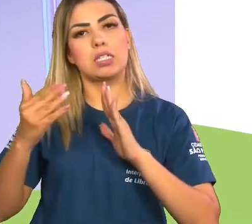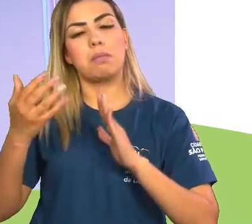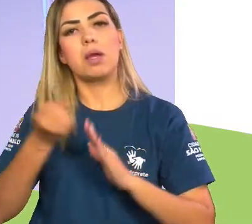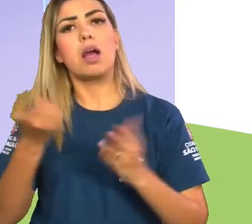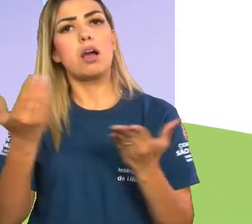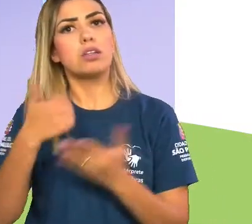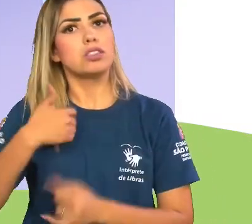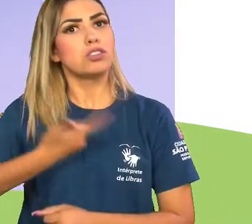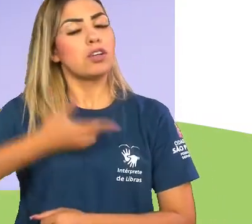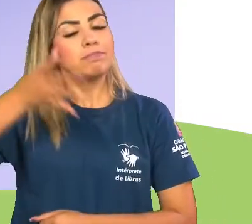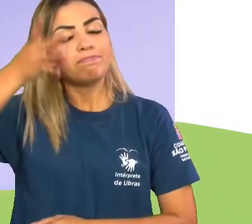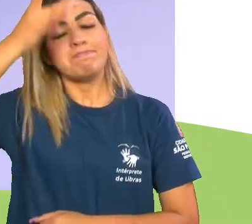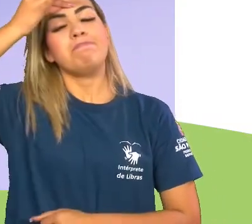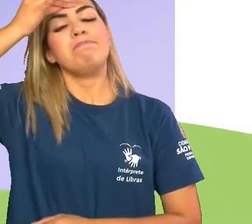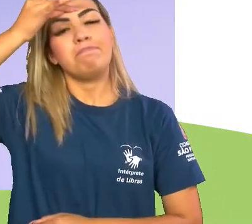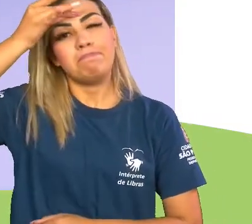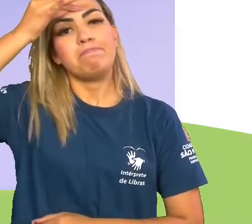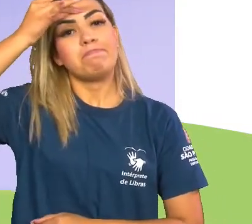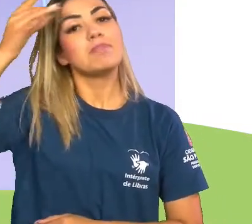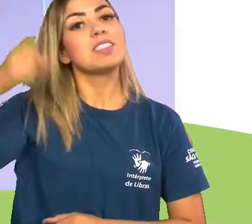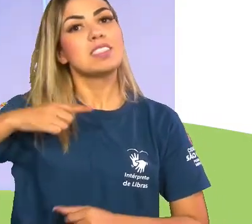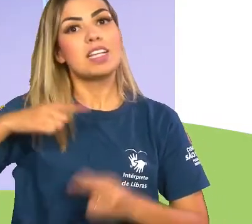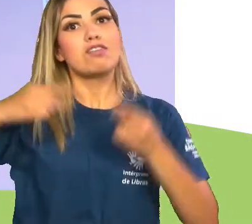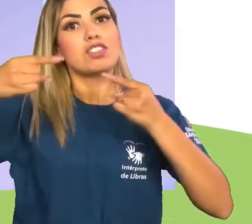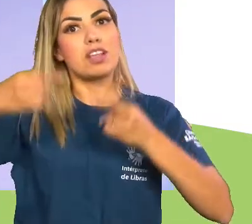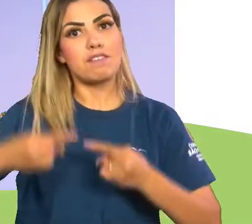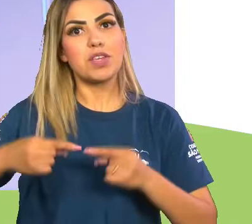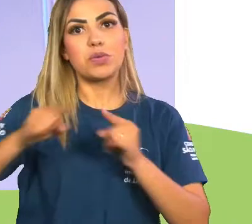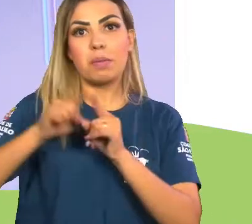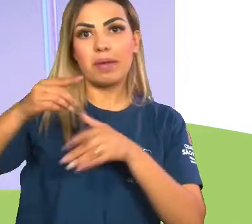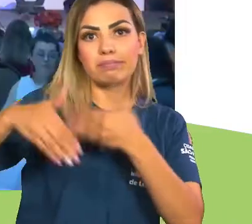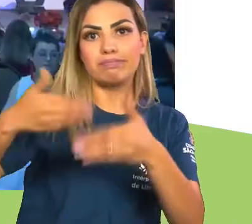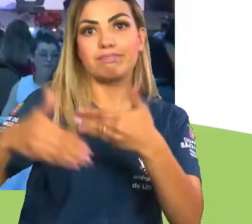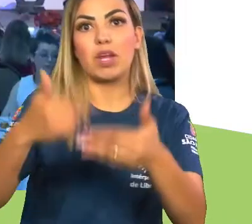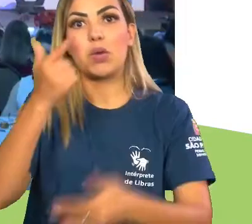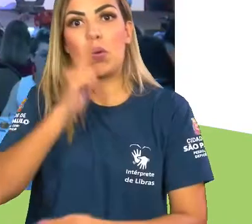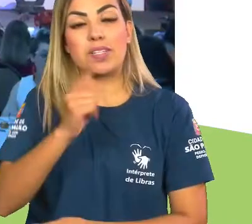na memória pelos desafios e pelas conquistas. Dá só uma olhada.